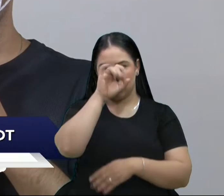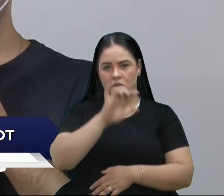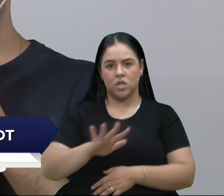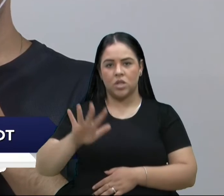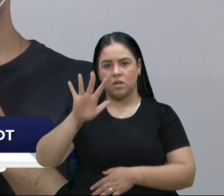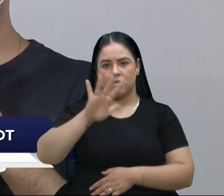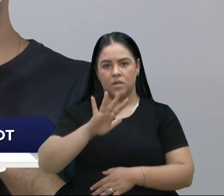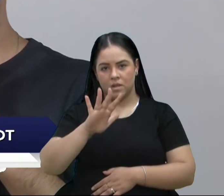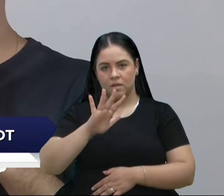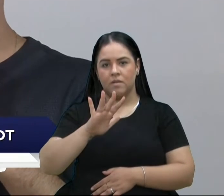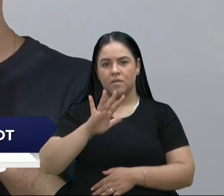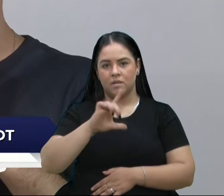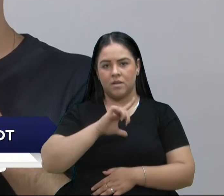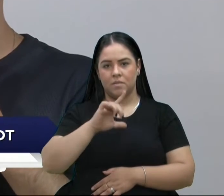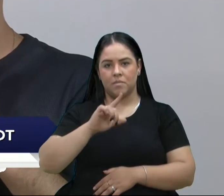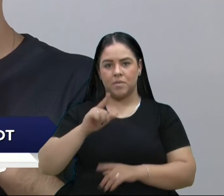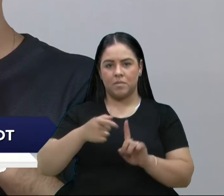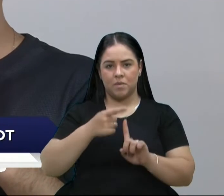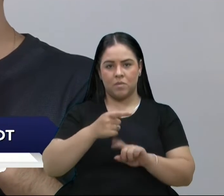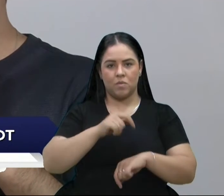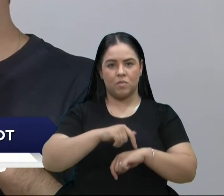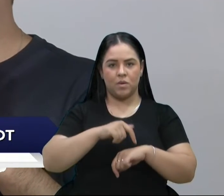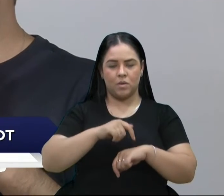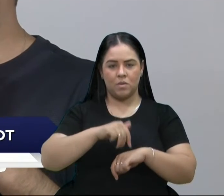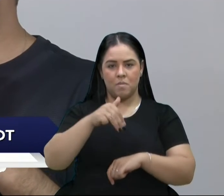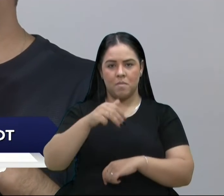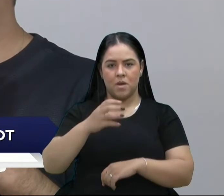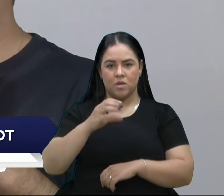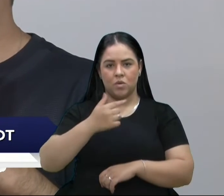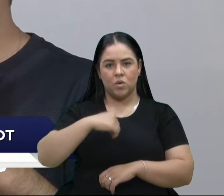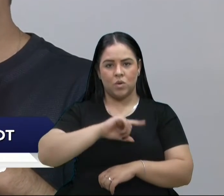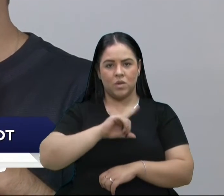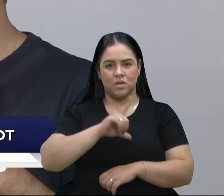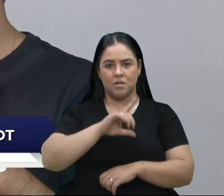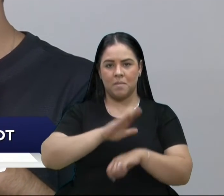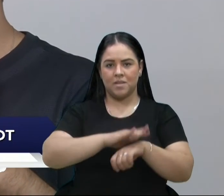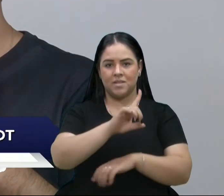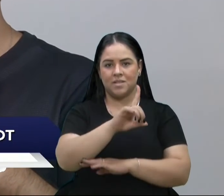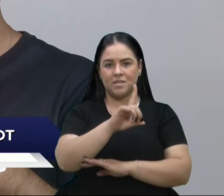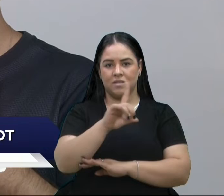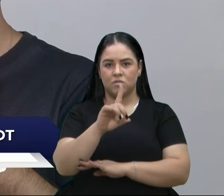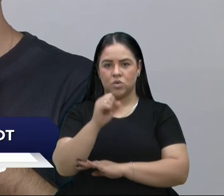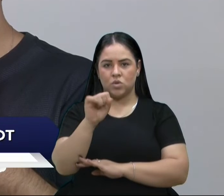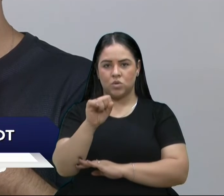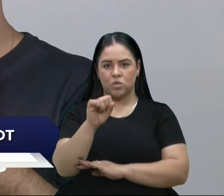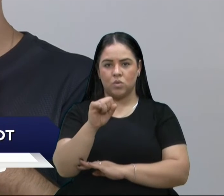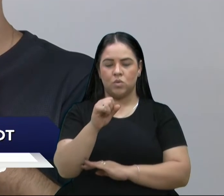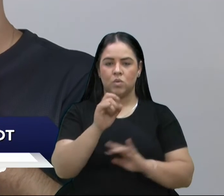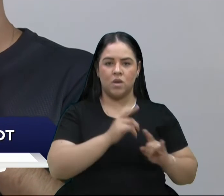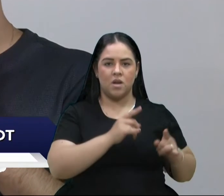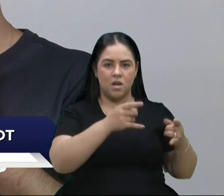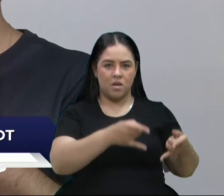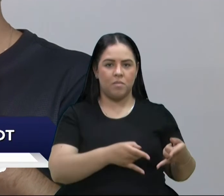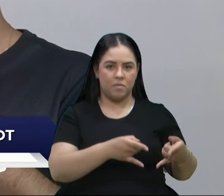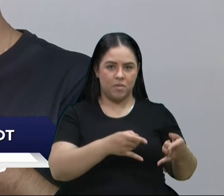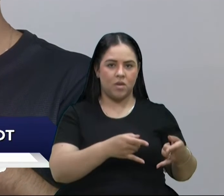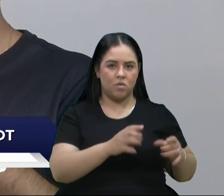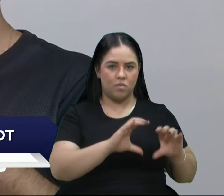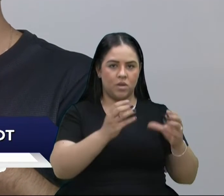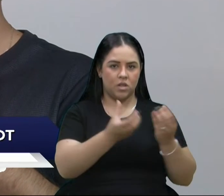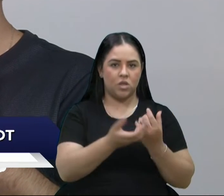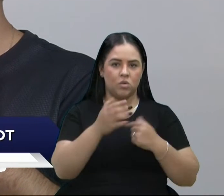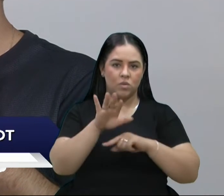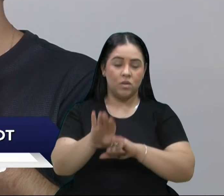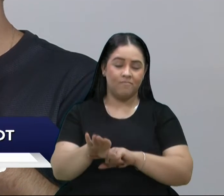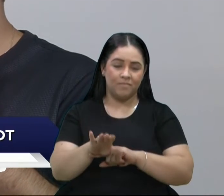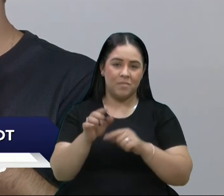ampliação, numa primeira parte agora em março, nós teremos mais 118 leitos à disposição da comunidade. Mas mesmo assim ele